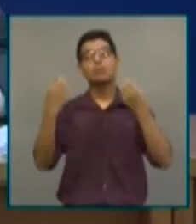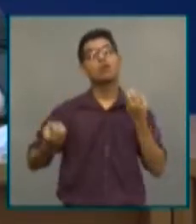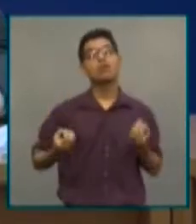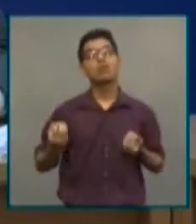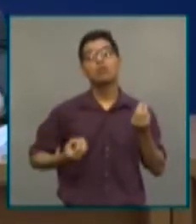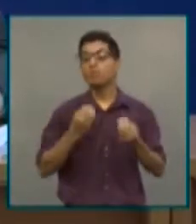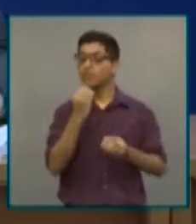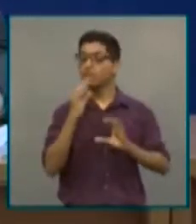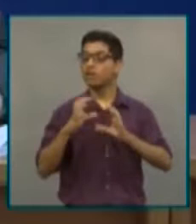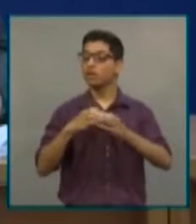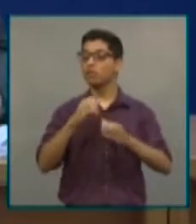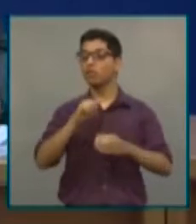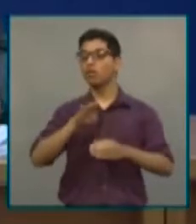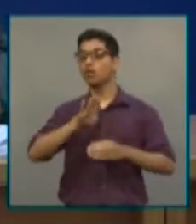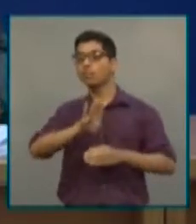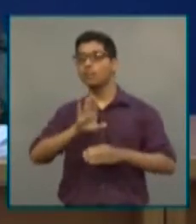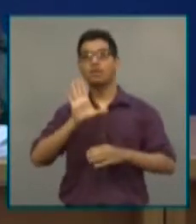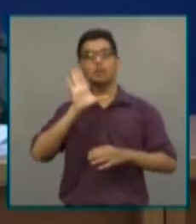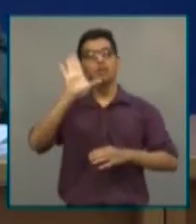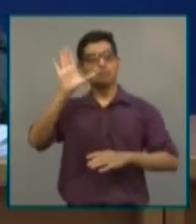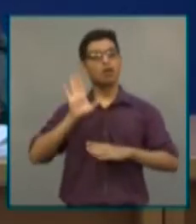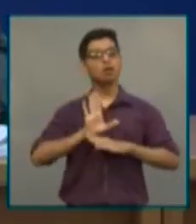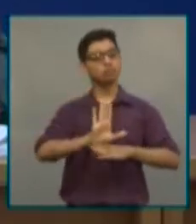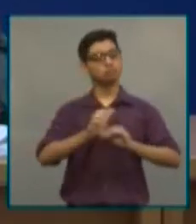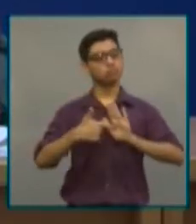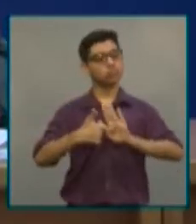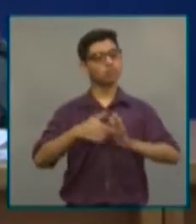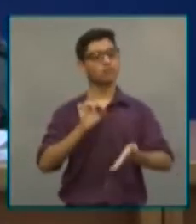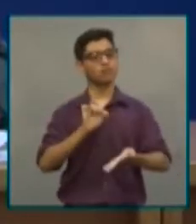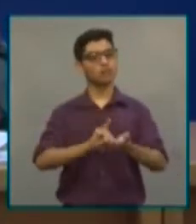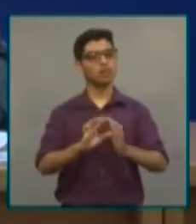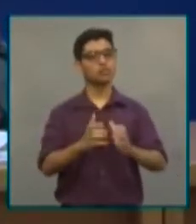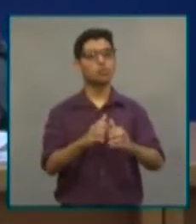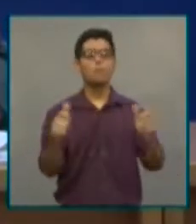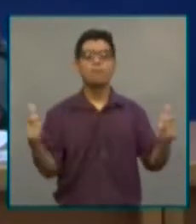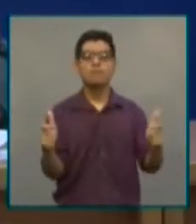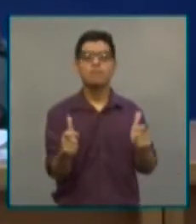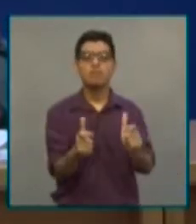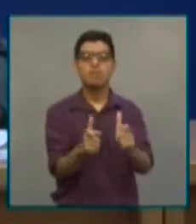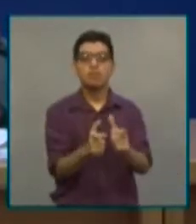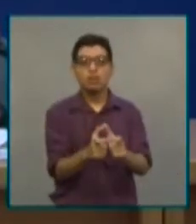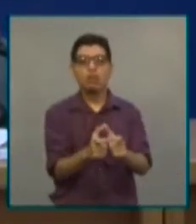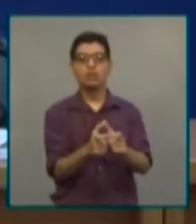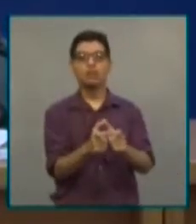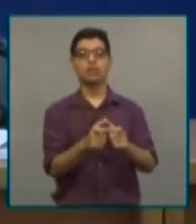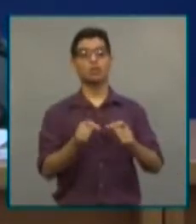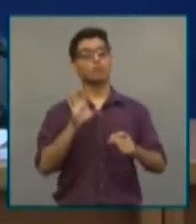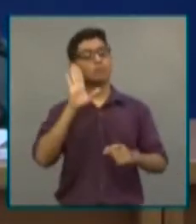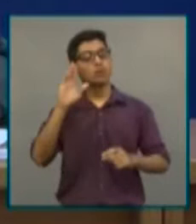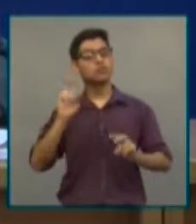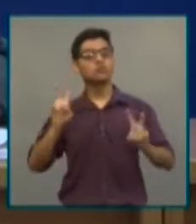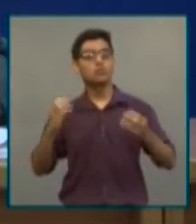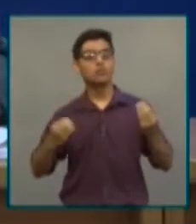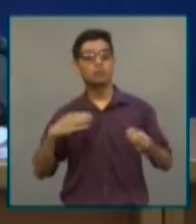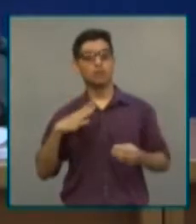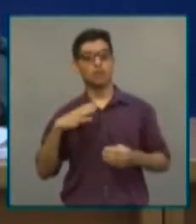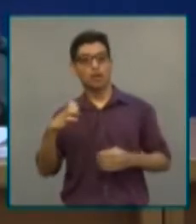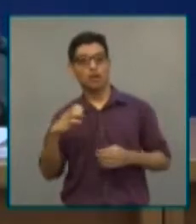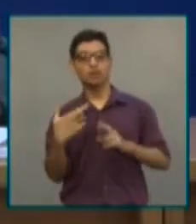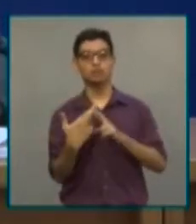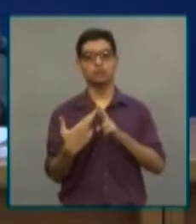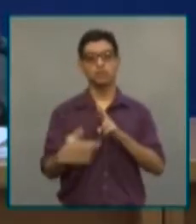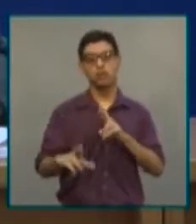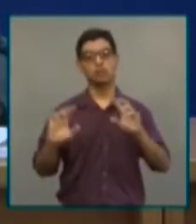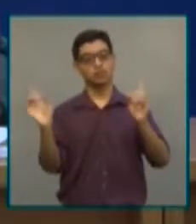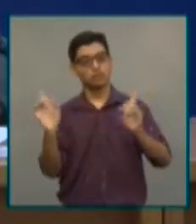papel em relação às minorias organizadas ou não no trato com questões étnicas, religiosas, de gênero, dos deficientes